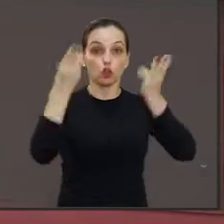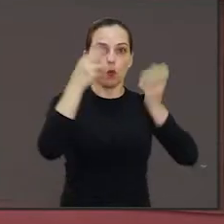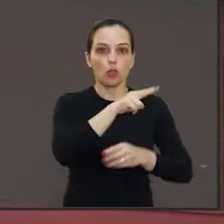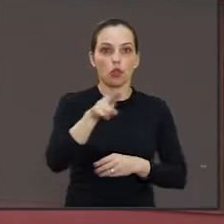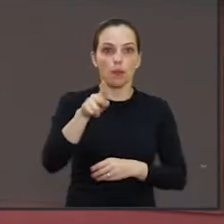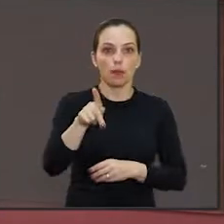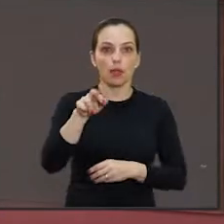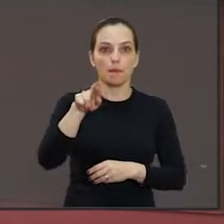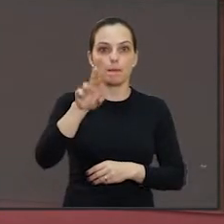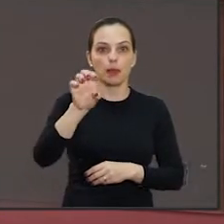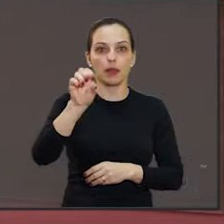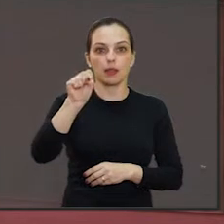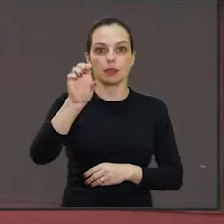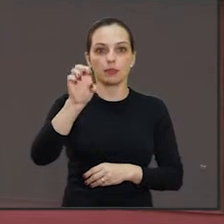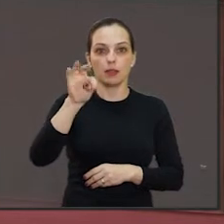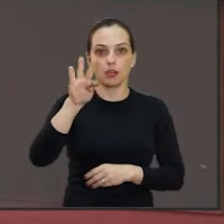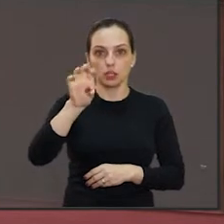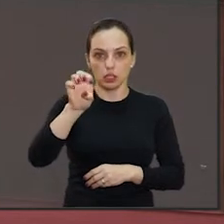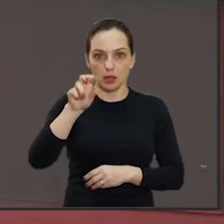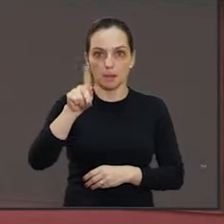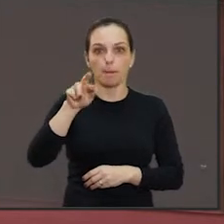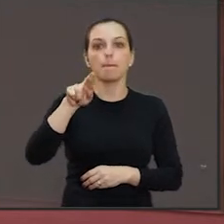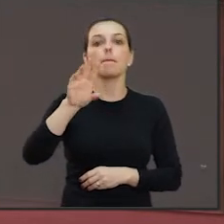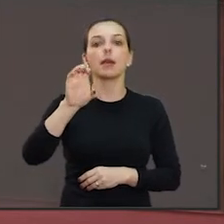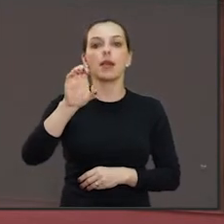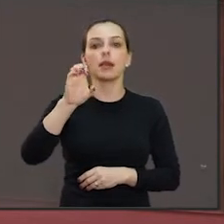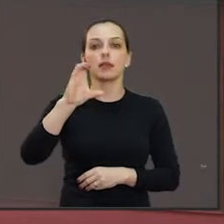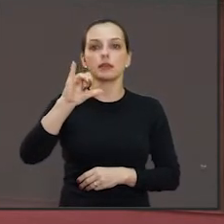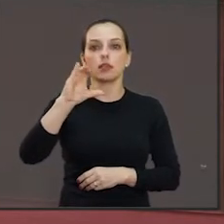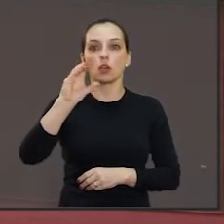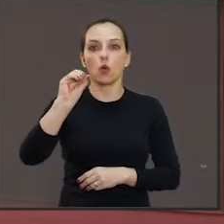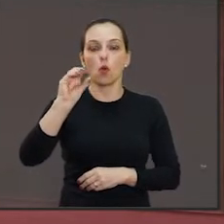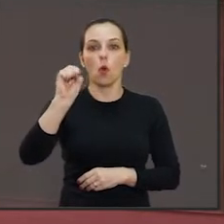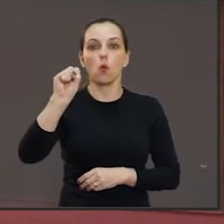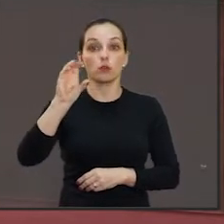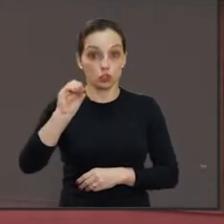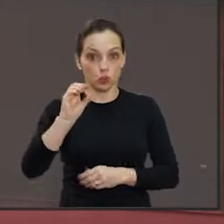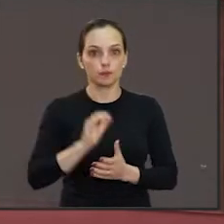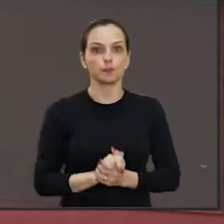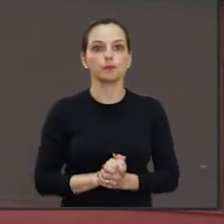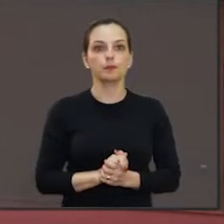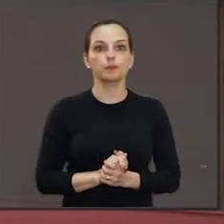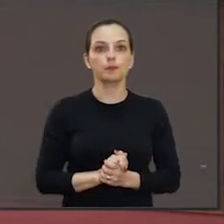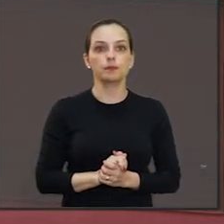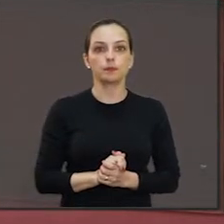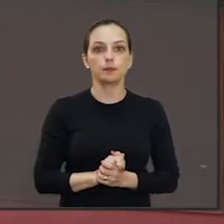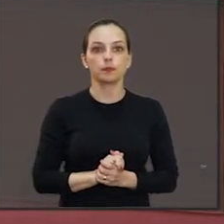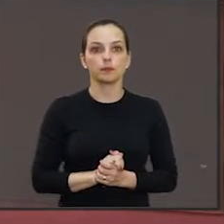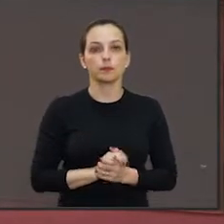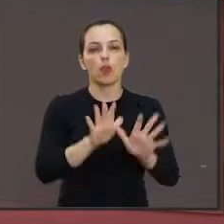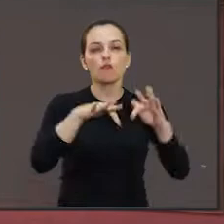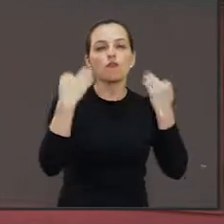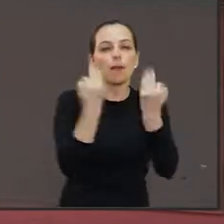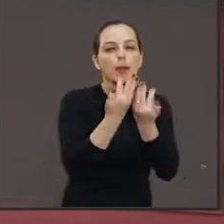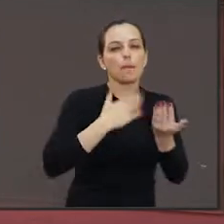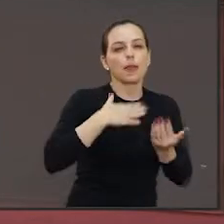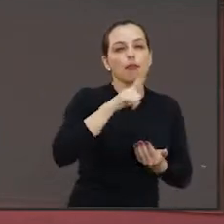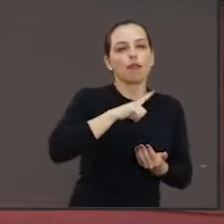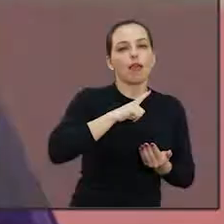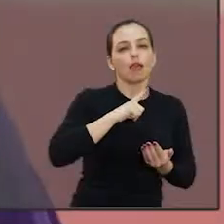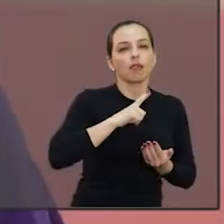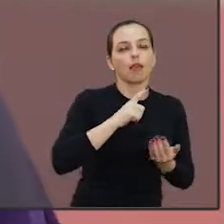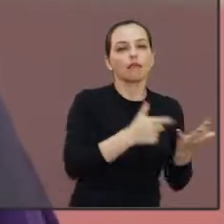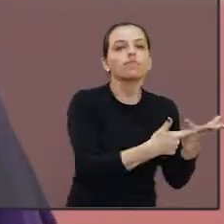um espetáculo chamado Presente Precioso. A minha mãe era artista também, minha família é cheia de artista plástico,